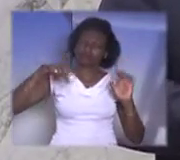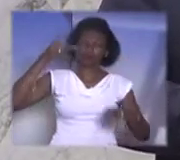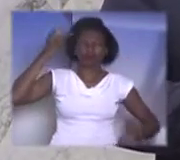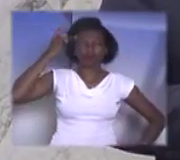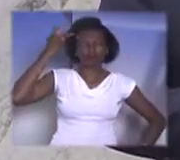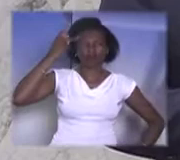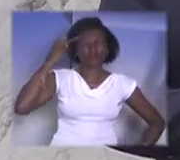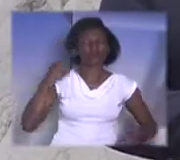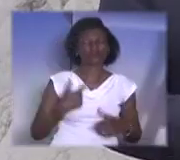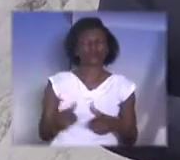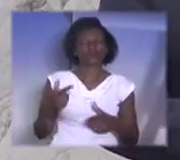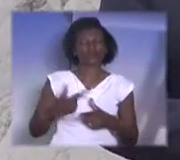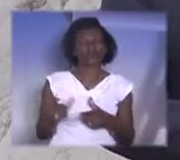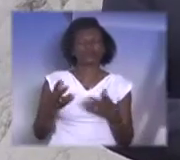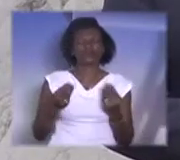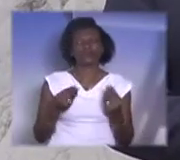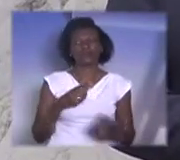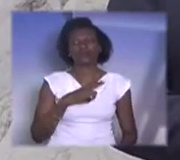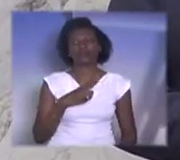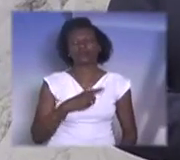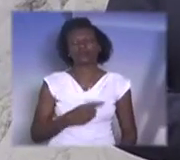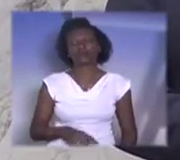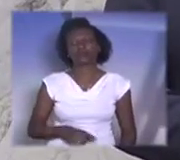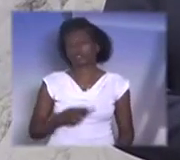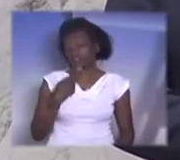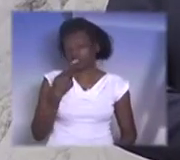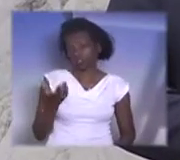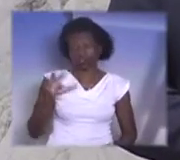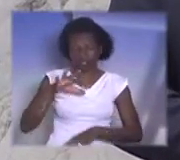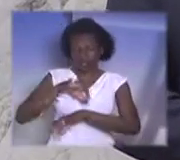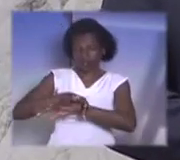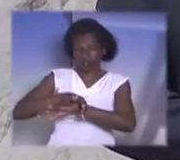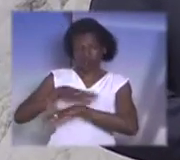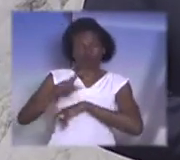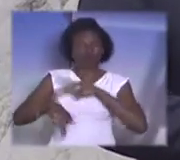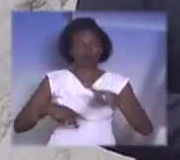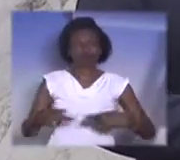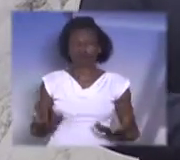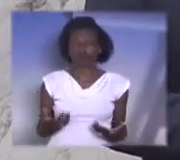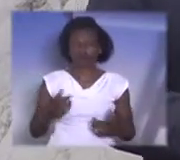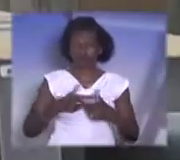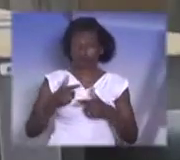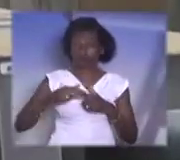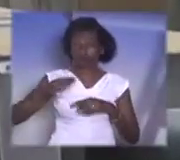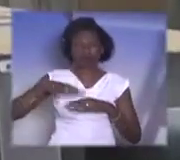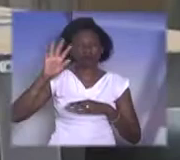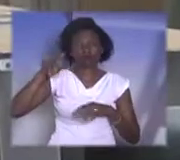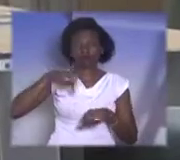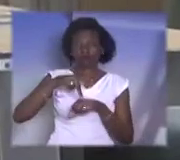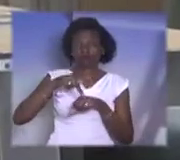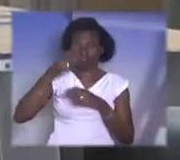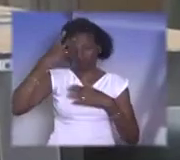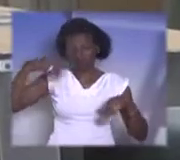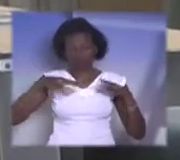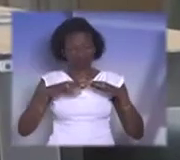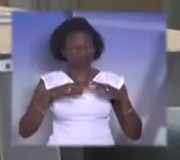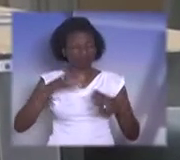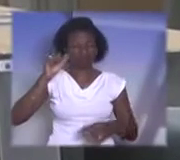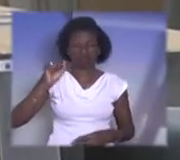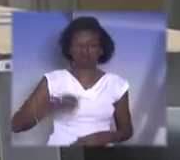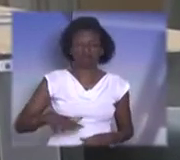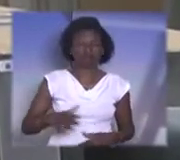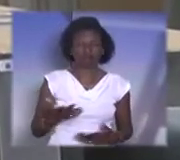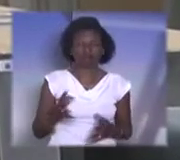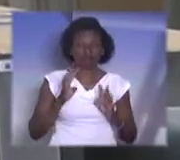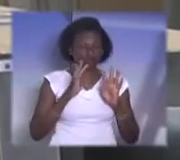tem tido muitos problemas quero falar sobre segurança pública que um dos maiores problemas do país e que ninguém valoriza deputado ninguém valoriza